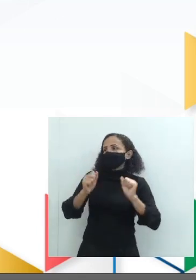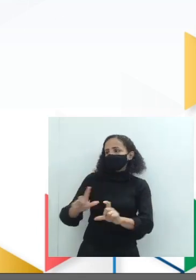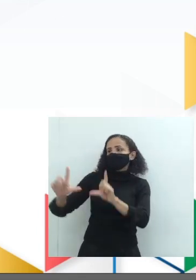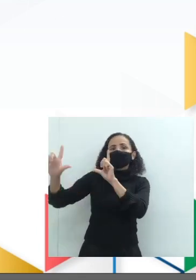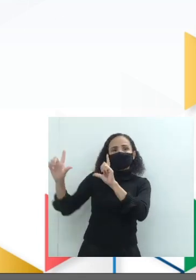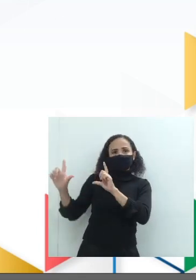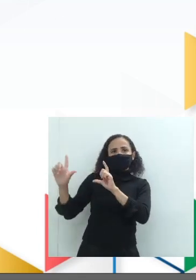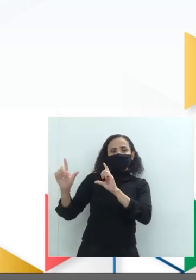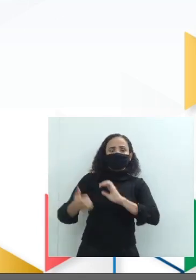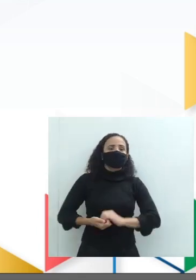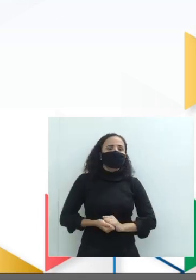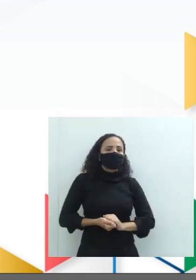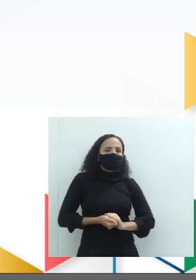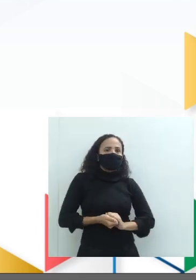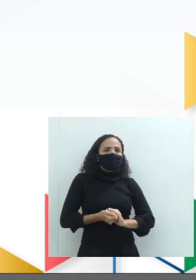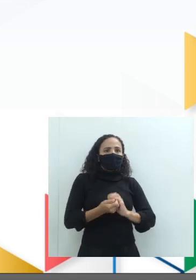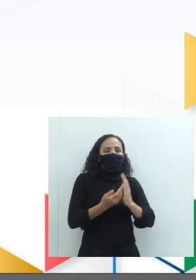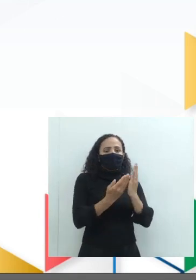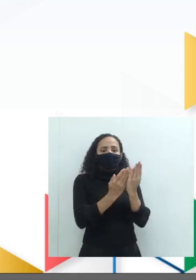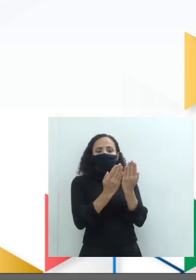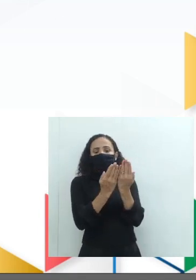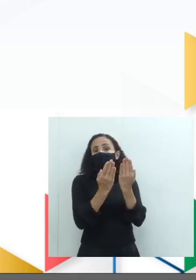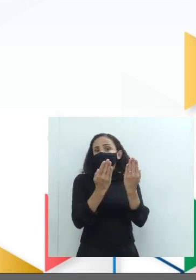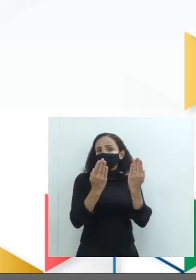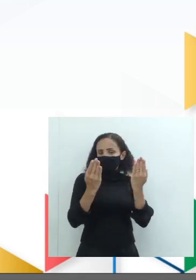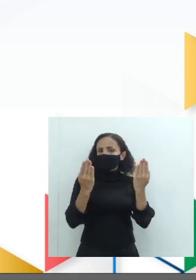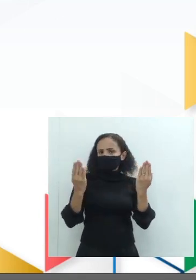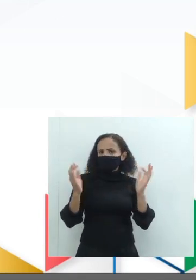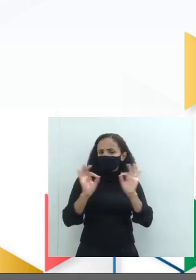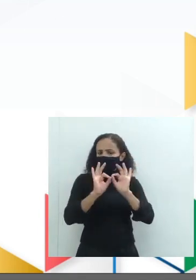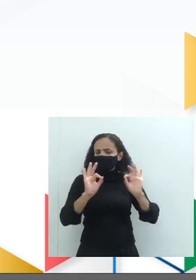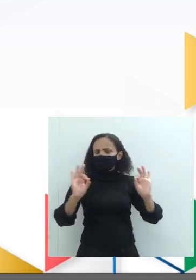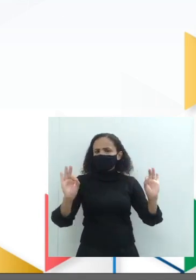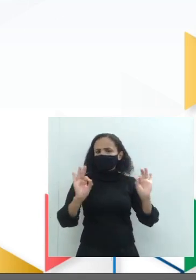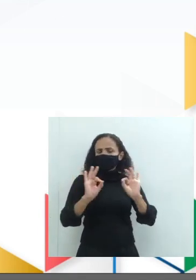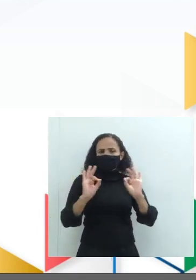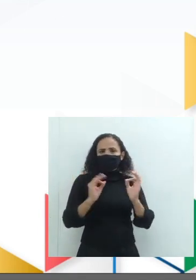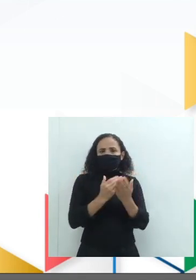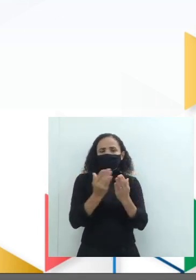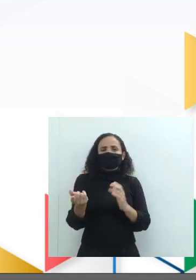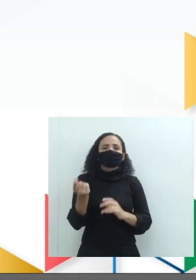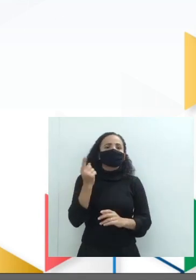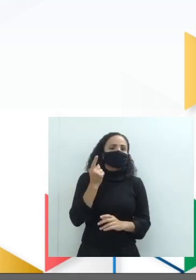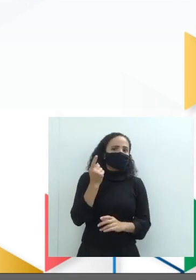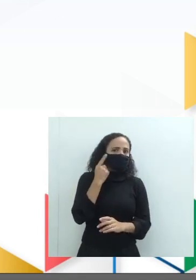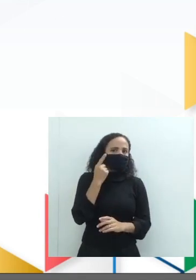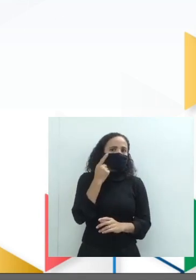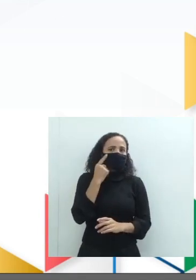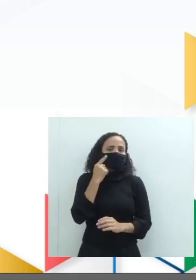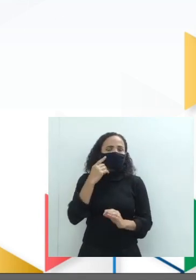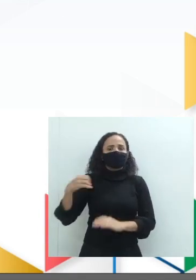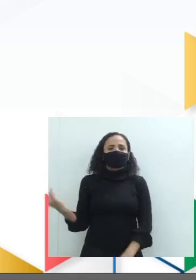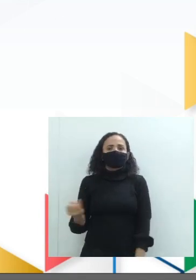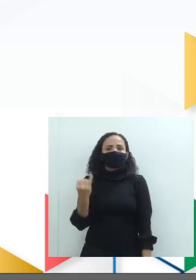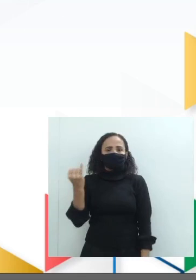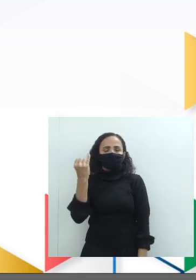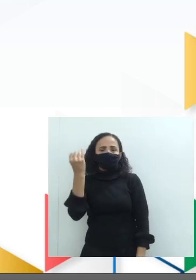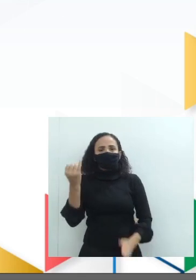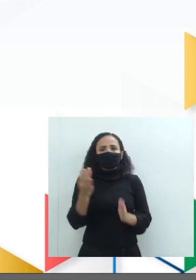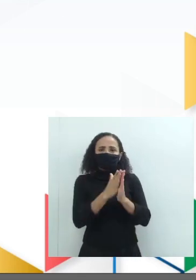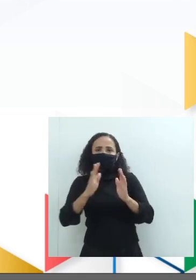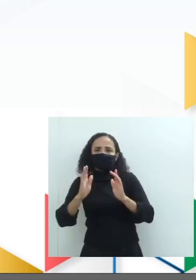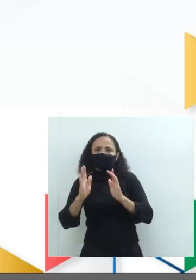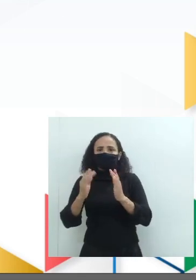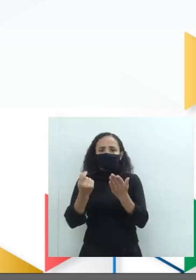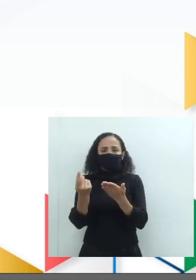portão, na verdade de uma porteira, né? Que é bem maior. E aí, ó, observa a posição dela com essa